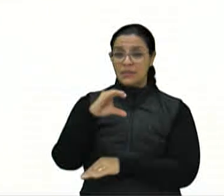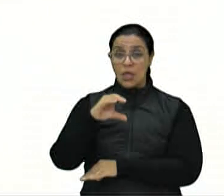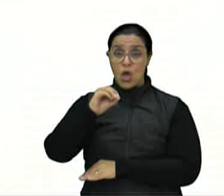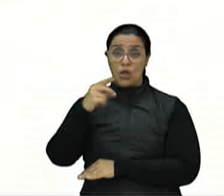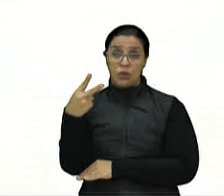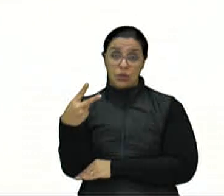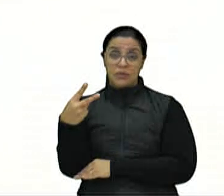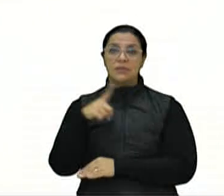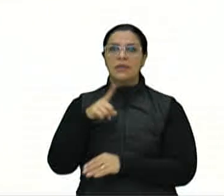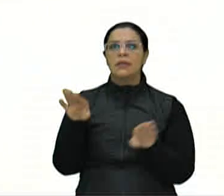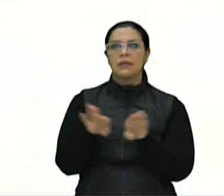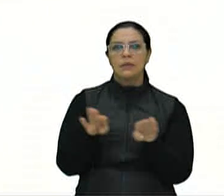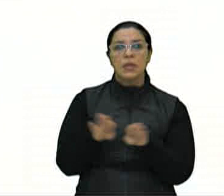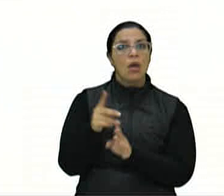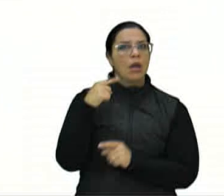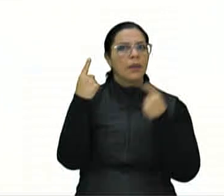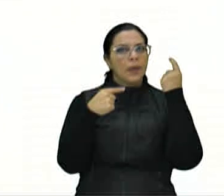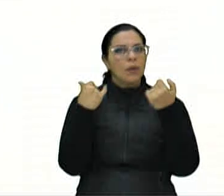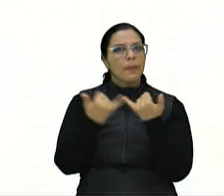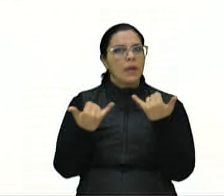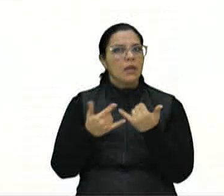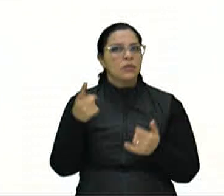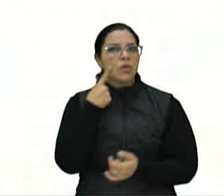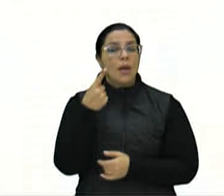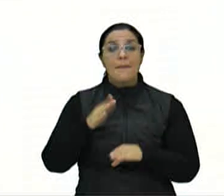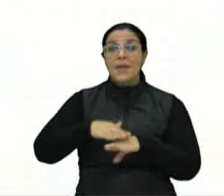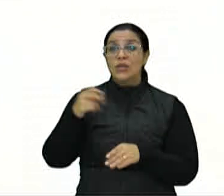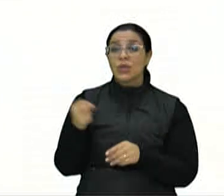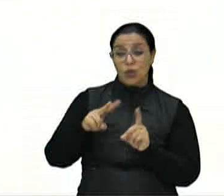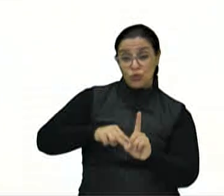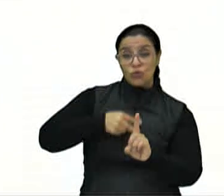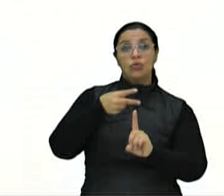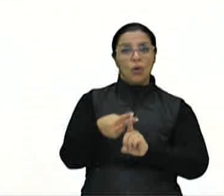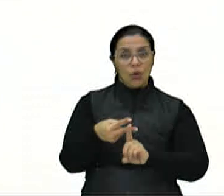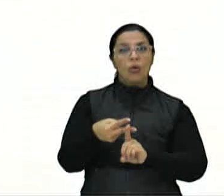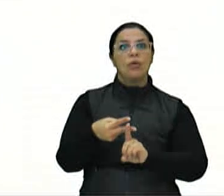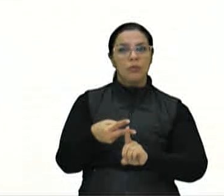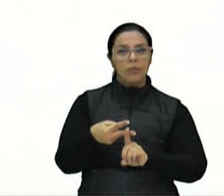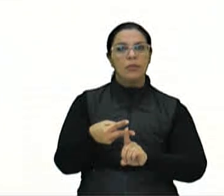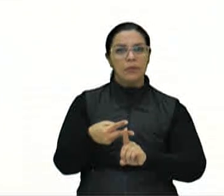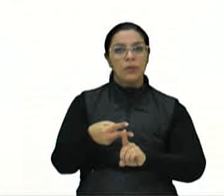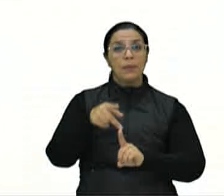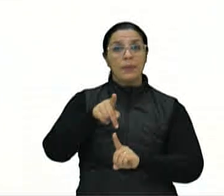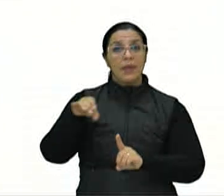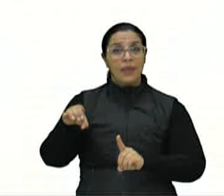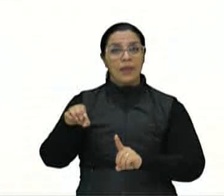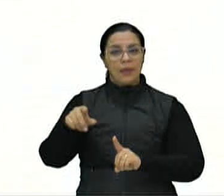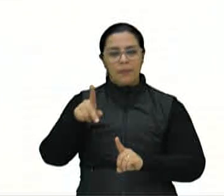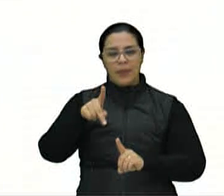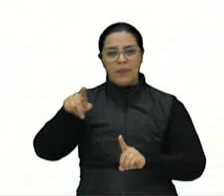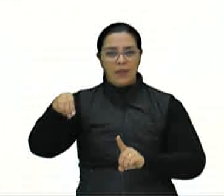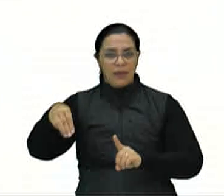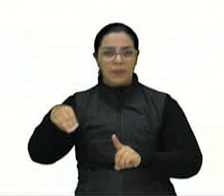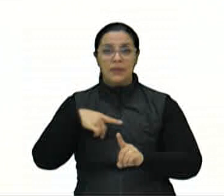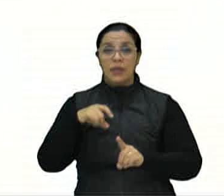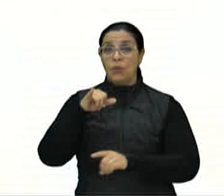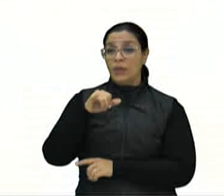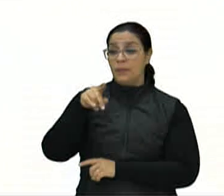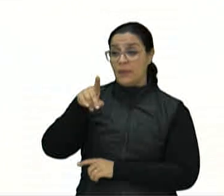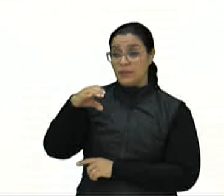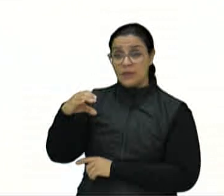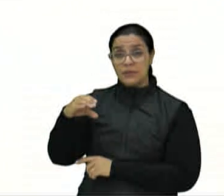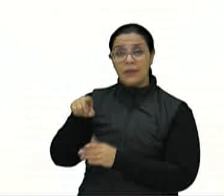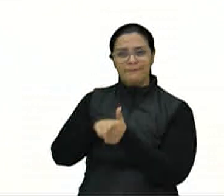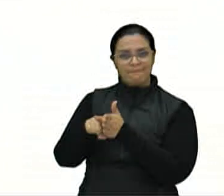Olha que coisa maluca! Vai mais do que dobrar ppm. O IPCC, né,